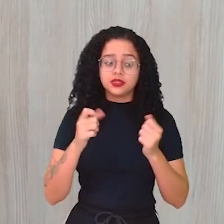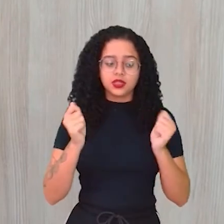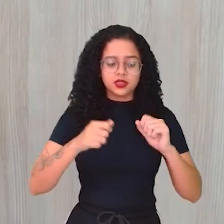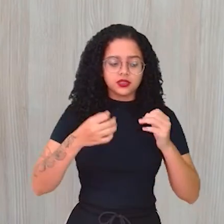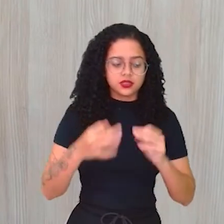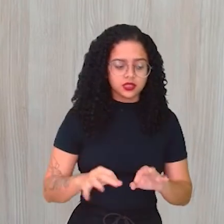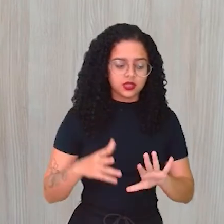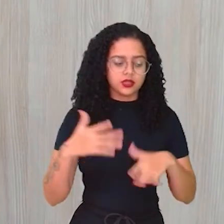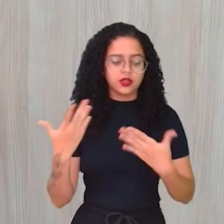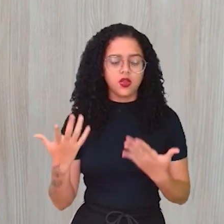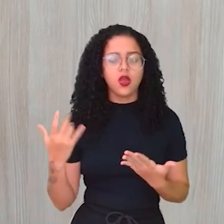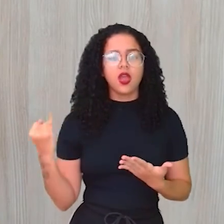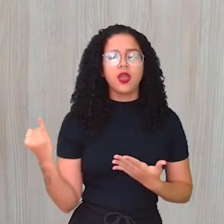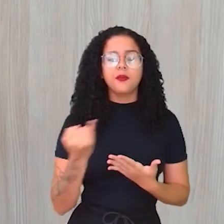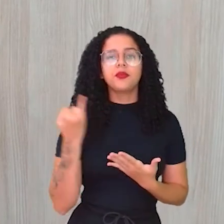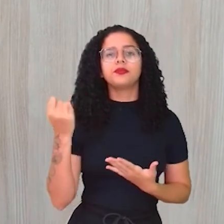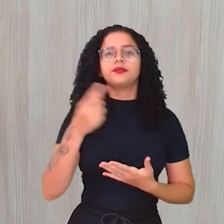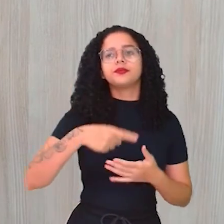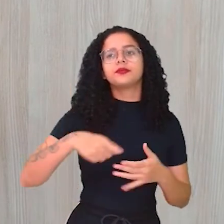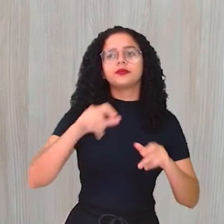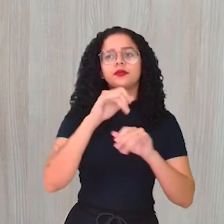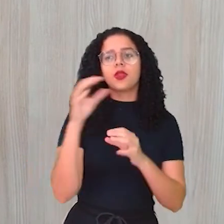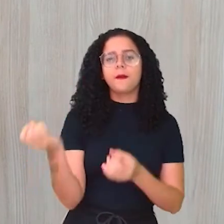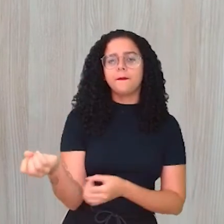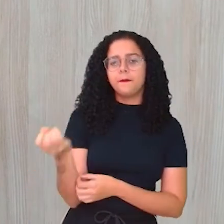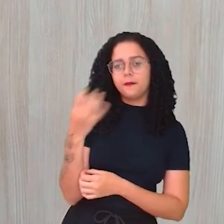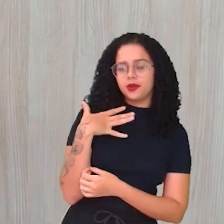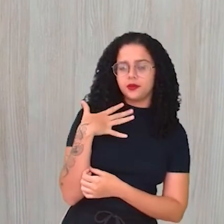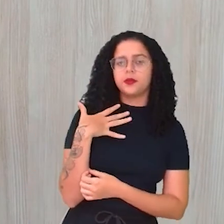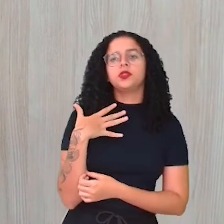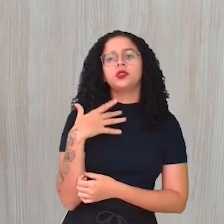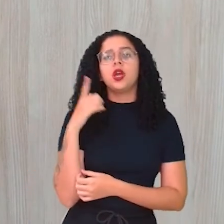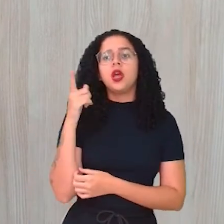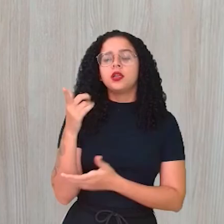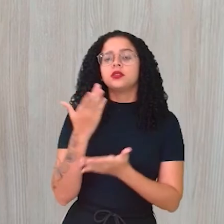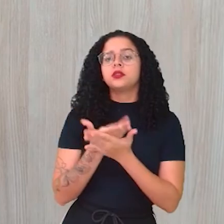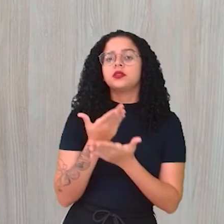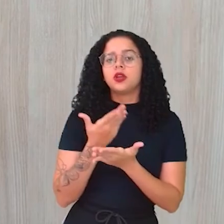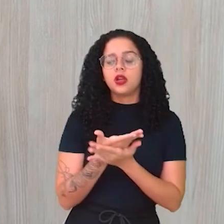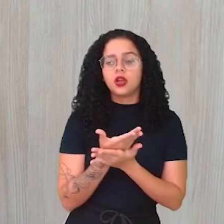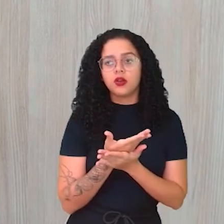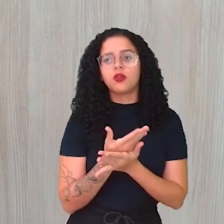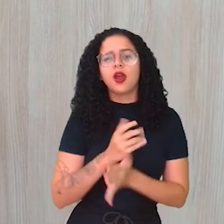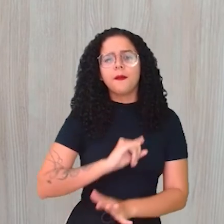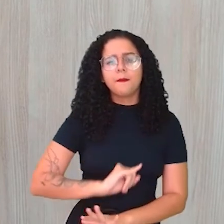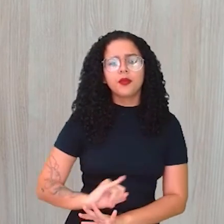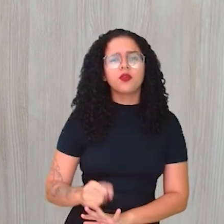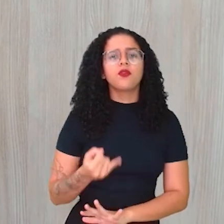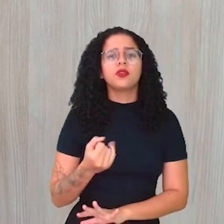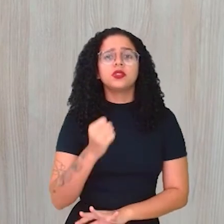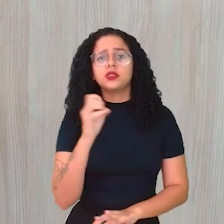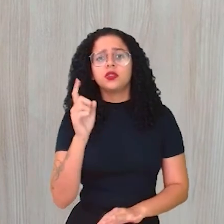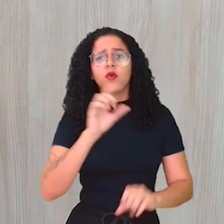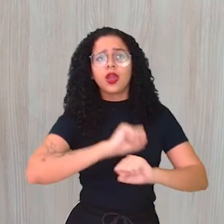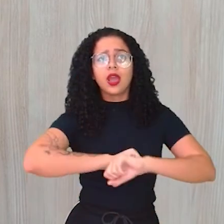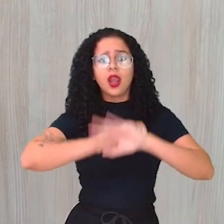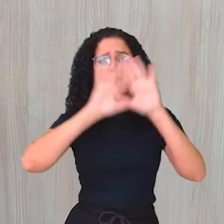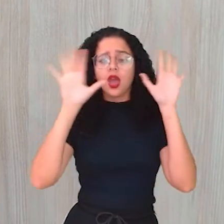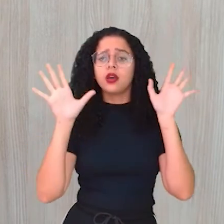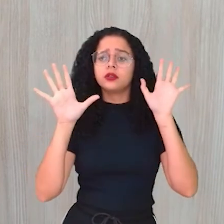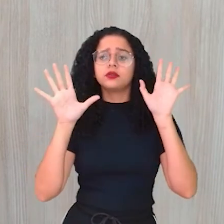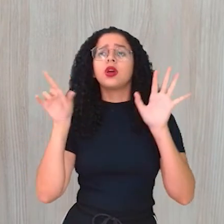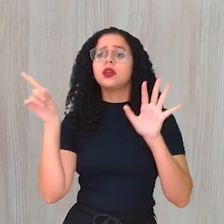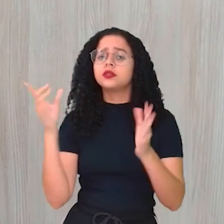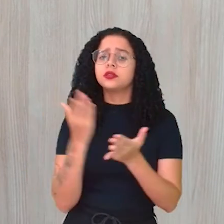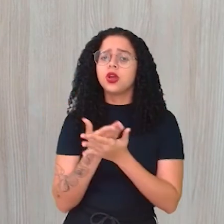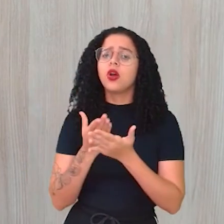é importante que vocês mandem pra gente, dá uma olhadinha. Essa aula, uma outra coisa, aproveita. Se não ficou claro alguma coisa, essa aula